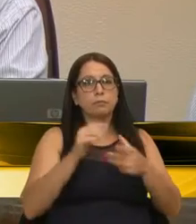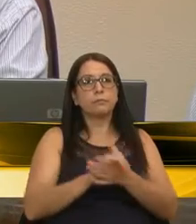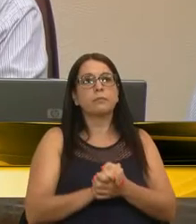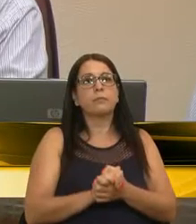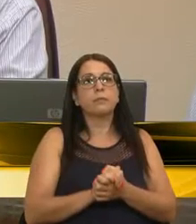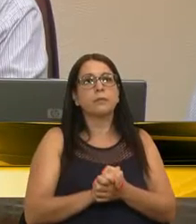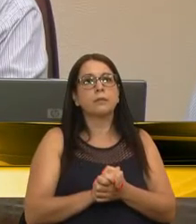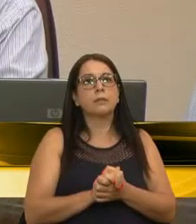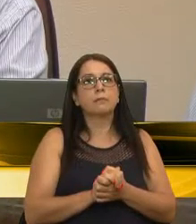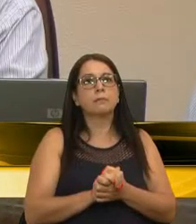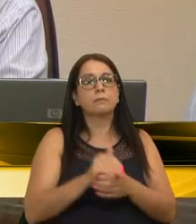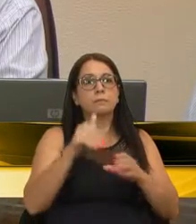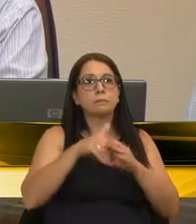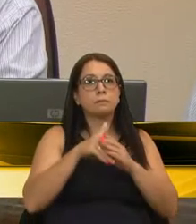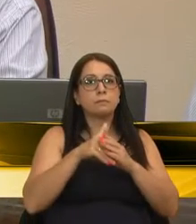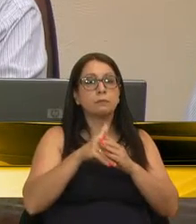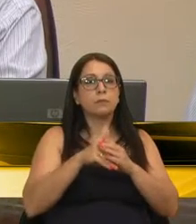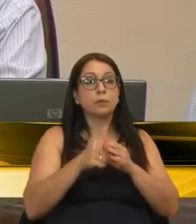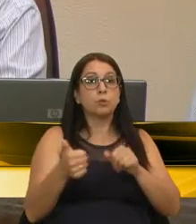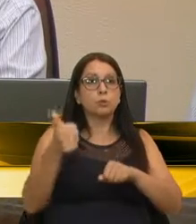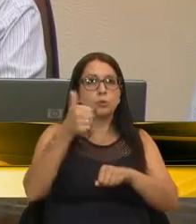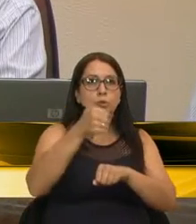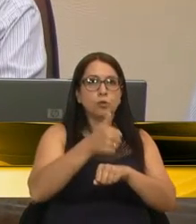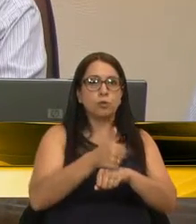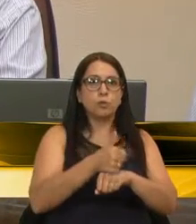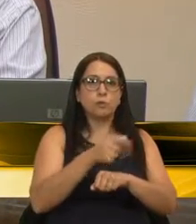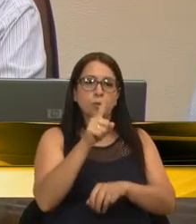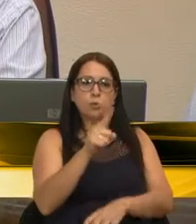Discussão. Em votação, o substitutivo